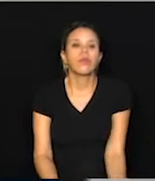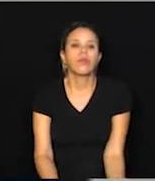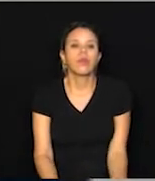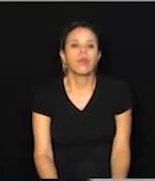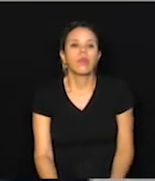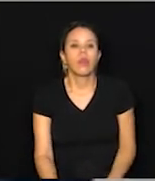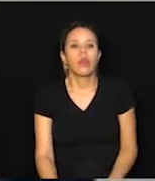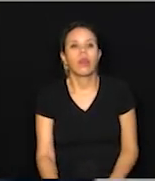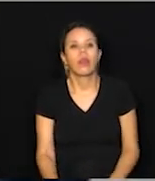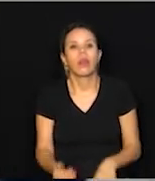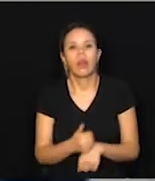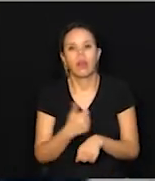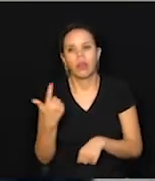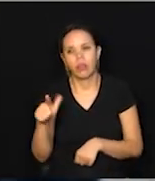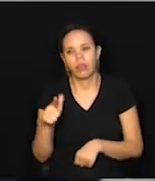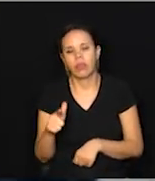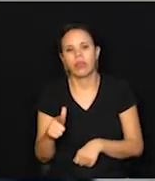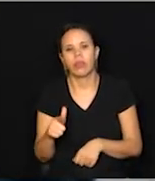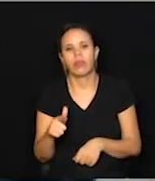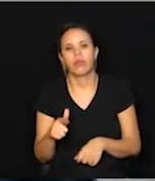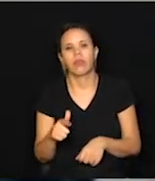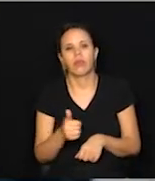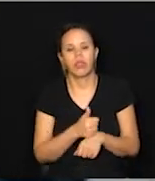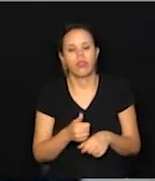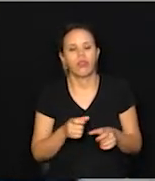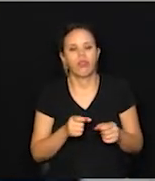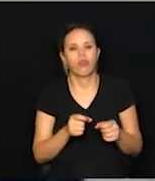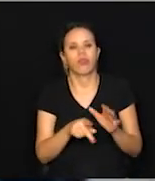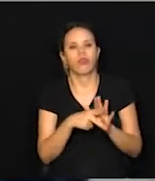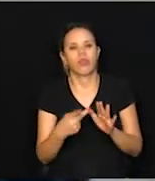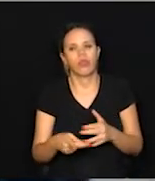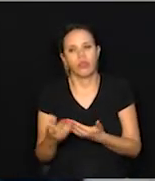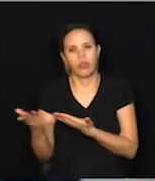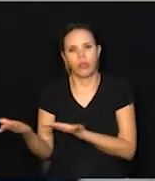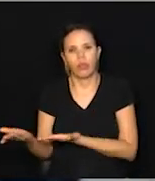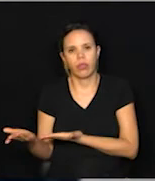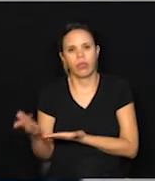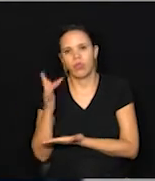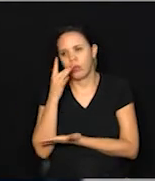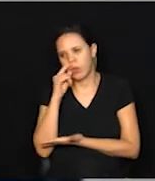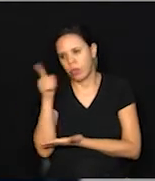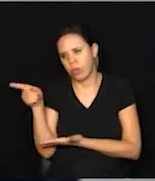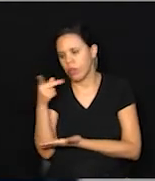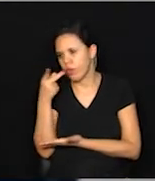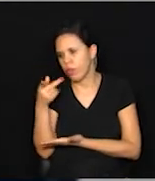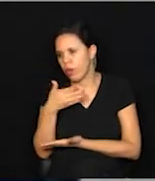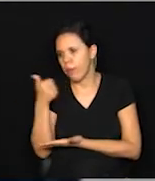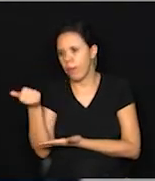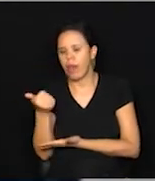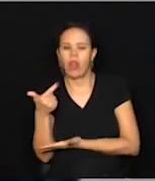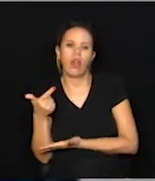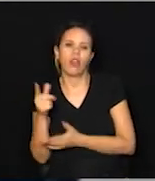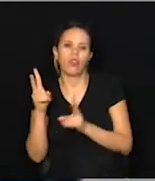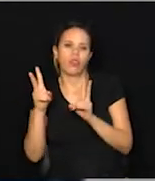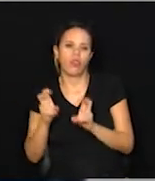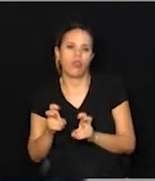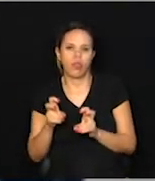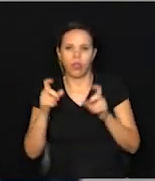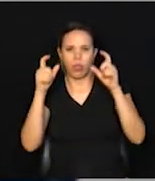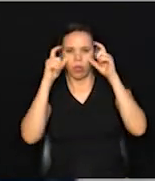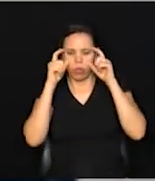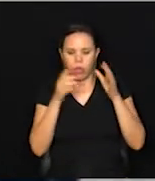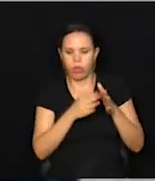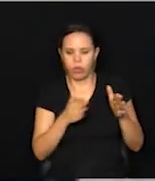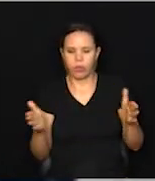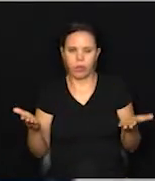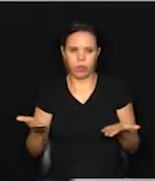outros profissionais que eu falei da oncologia, eu vou deixar para a doutora Cíntia, porque através do Ouro Verde ela vai falar melhor sobre a oftalmologia nesse